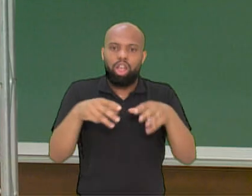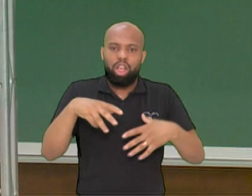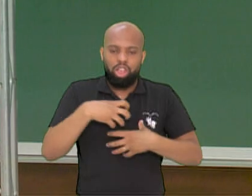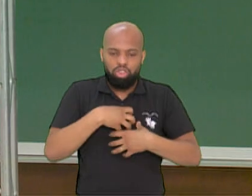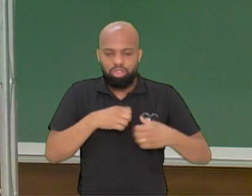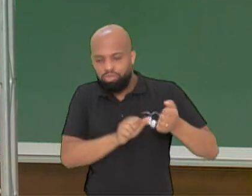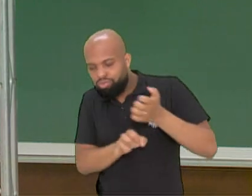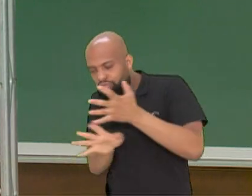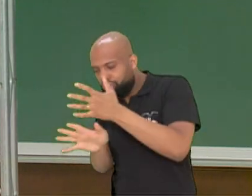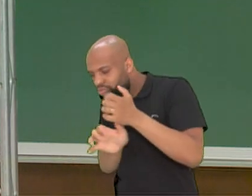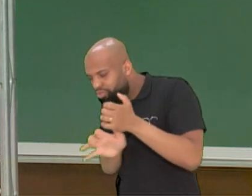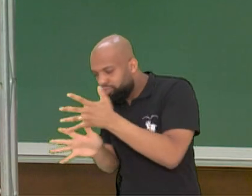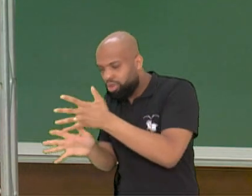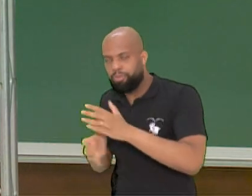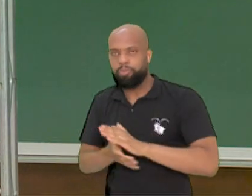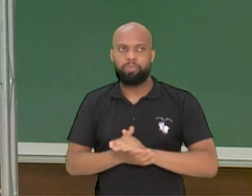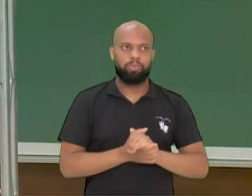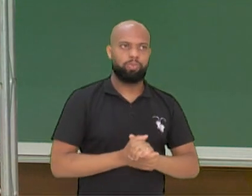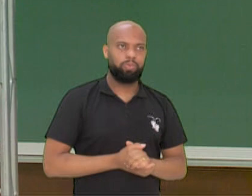final magnético.